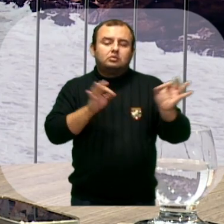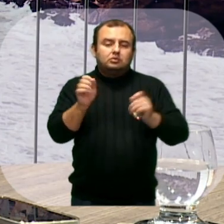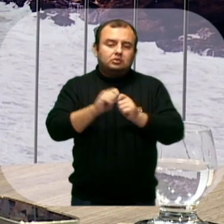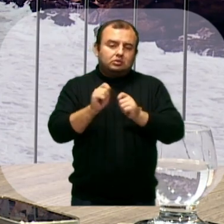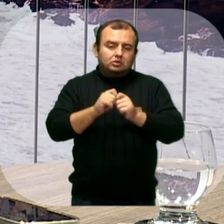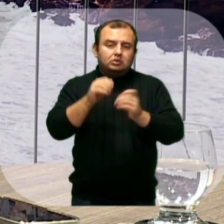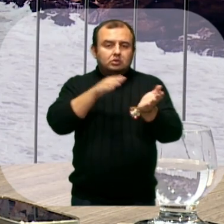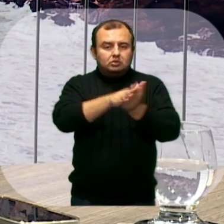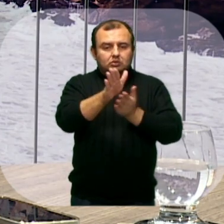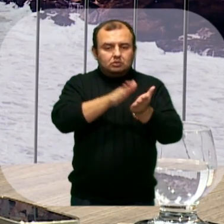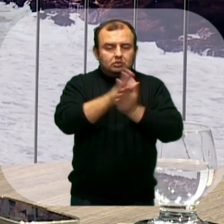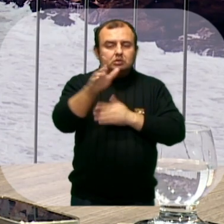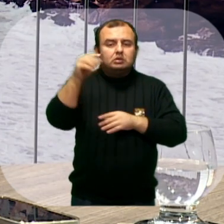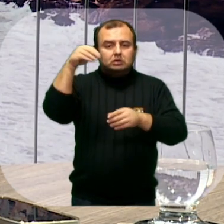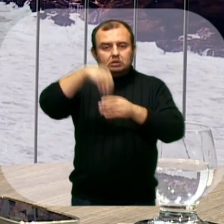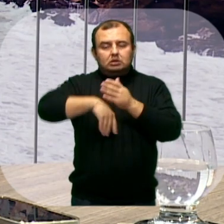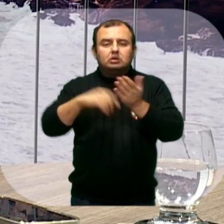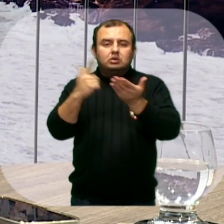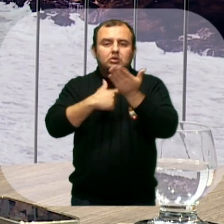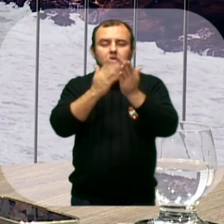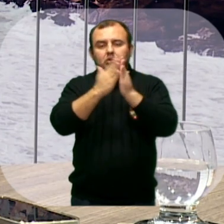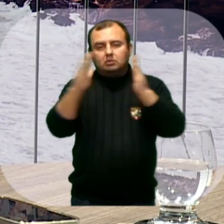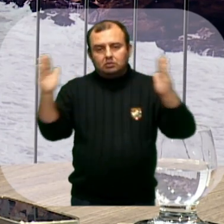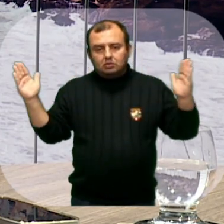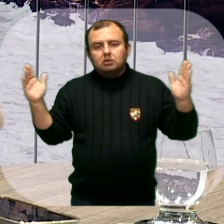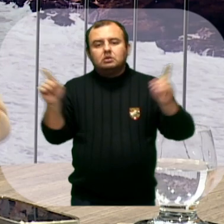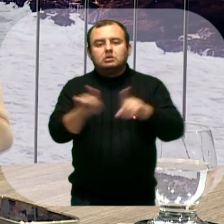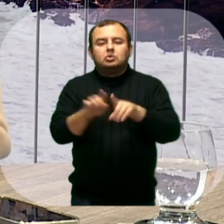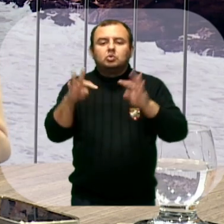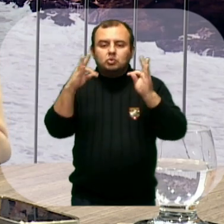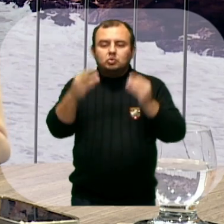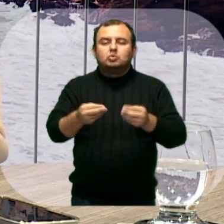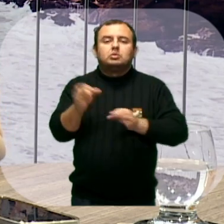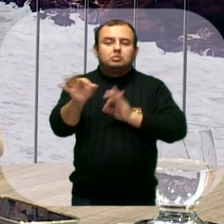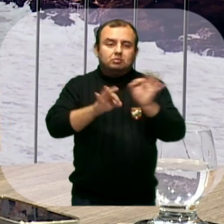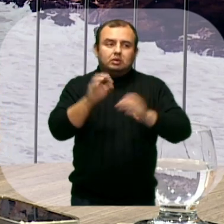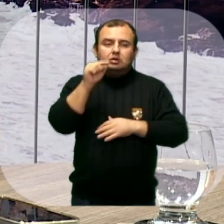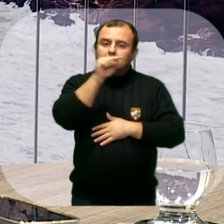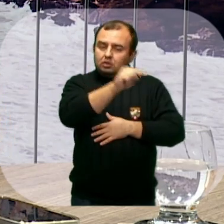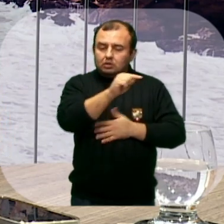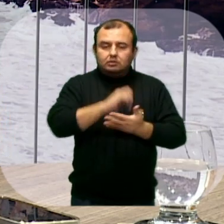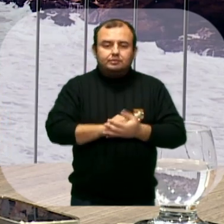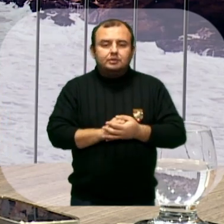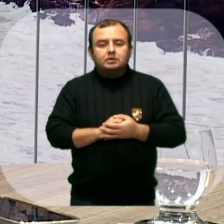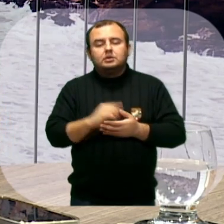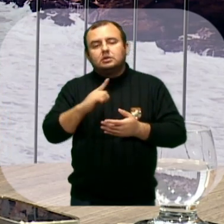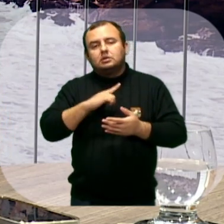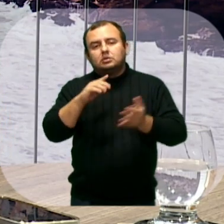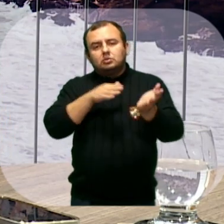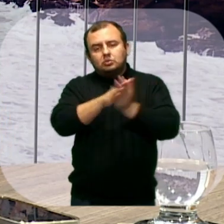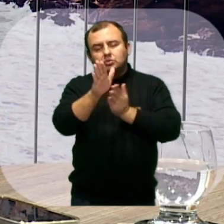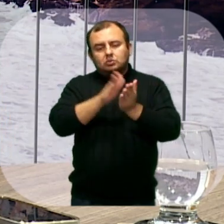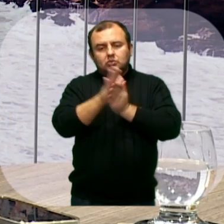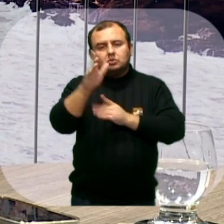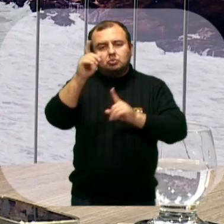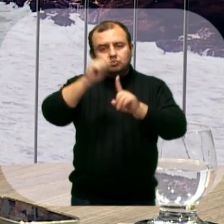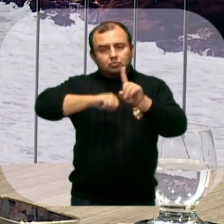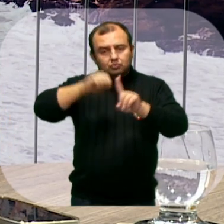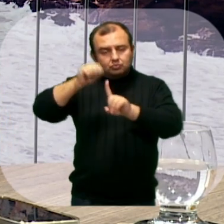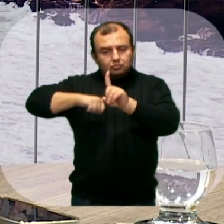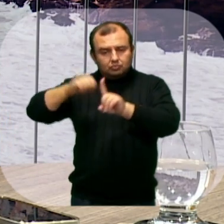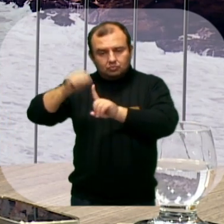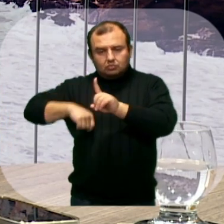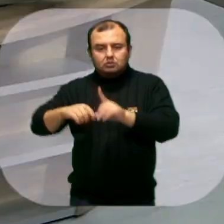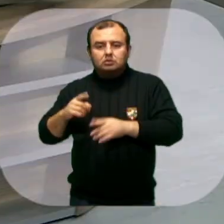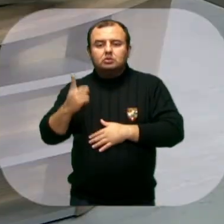e impresso na biblioteca, na nossa impressora. Então tudo é feito lá. E ele tem uma tiragem, ele é mensal.